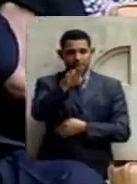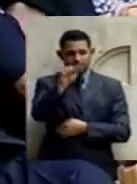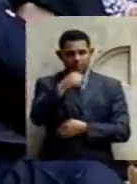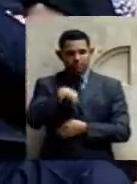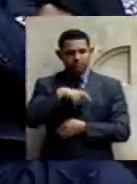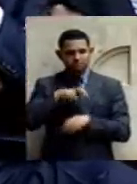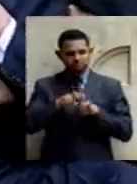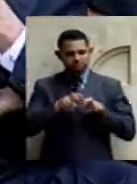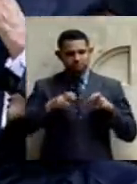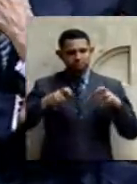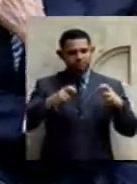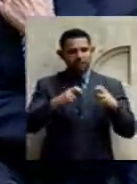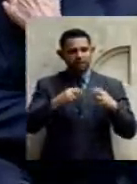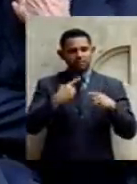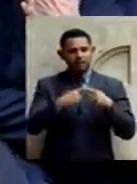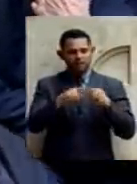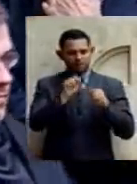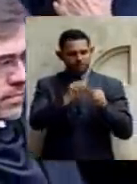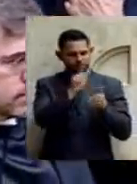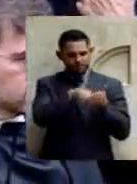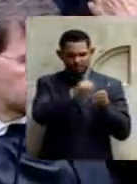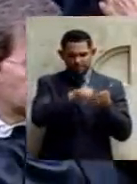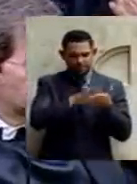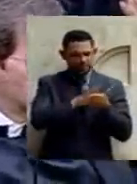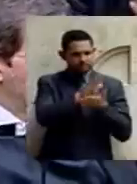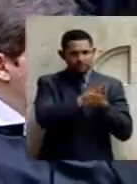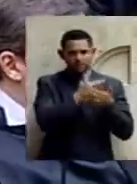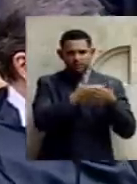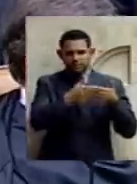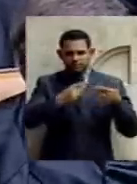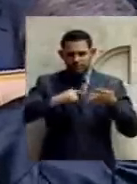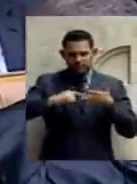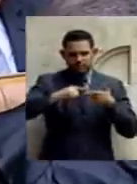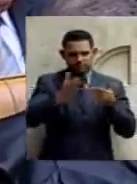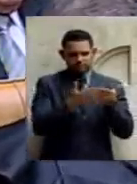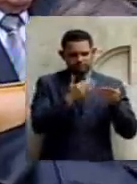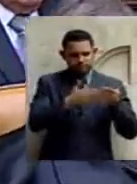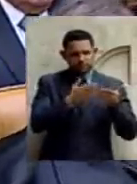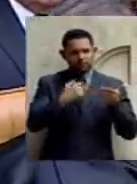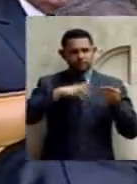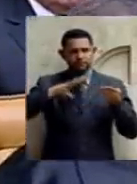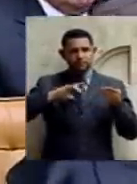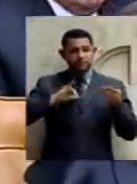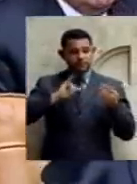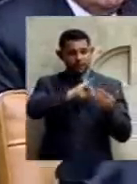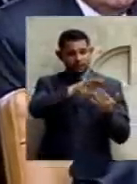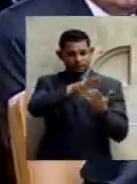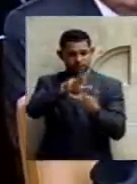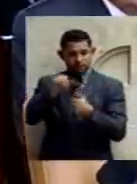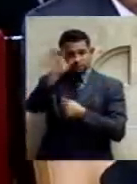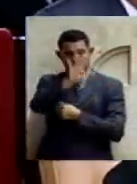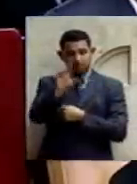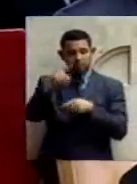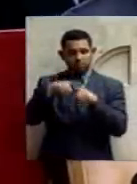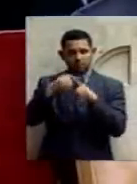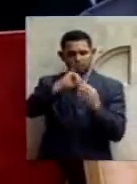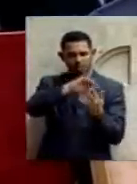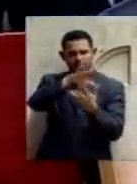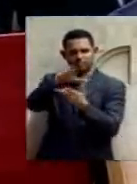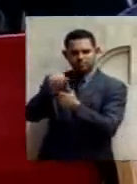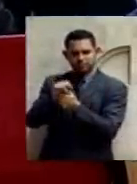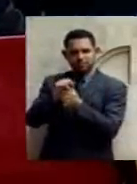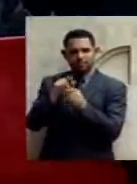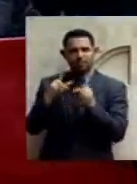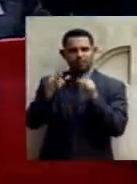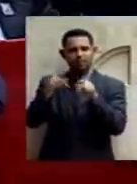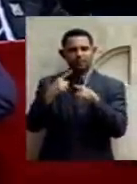Academia Jurídica com a produção de diversas obras de referência nacional e internacional, como o memorável